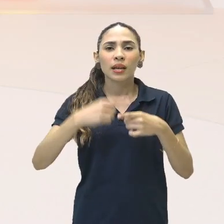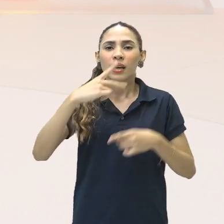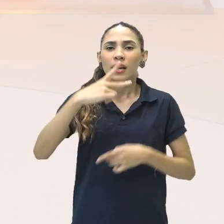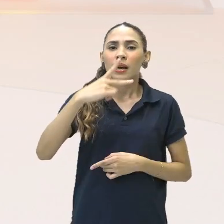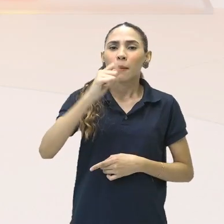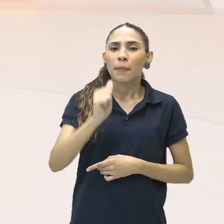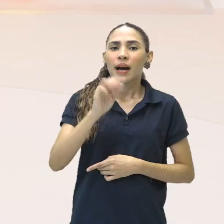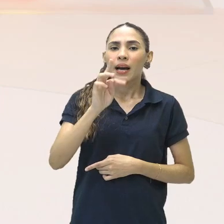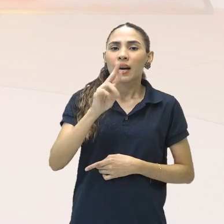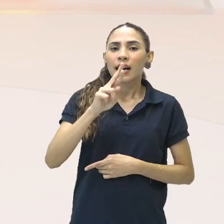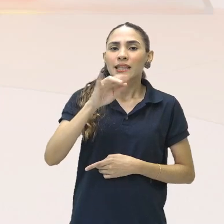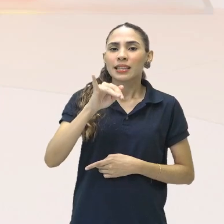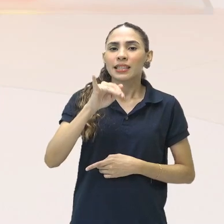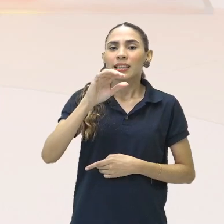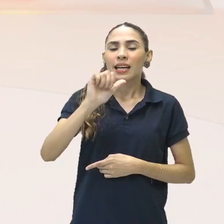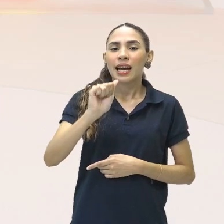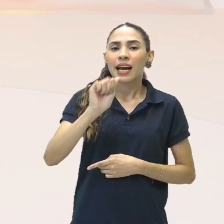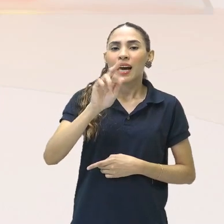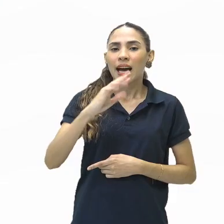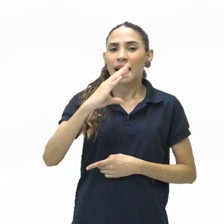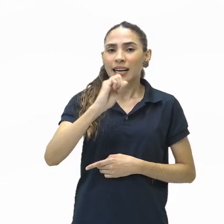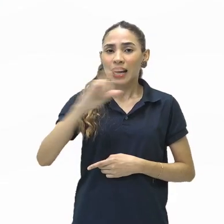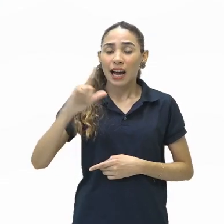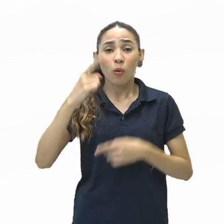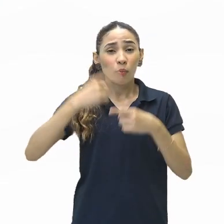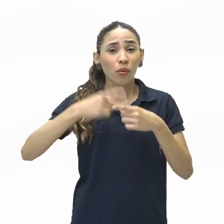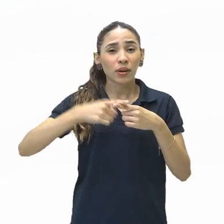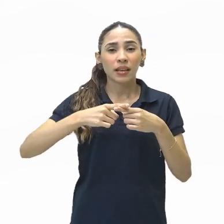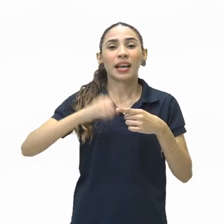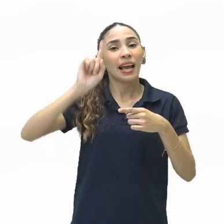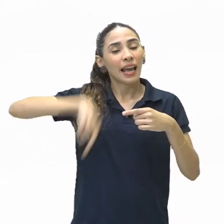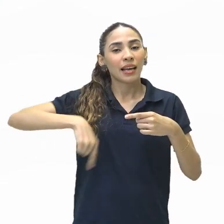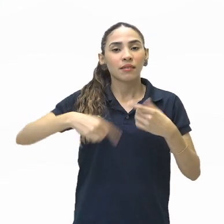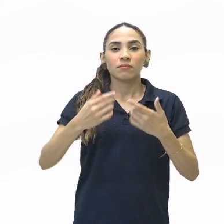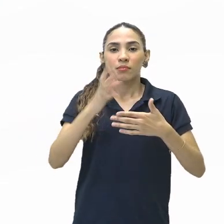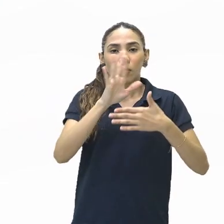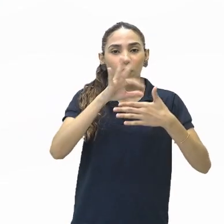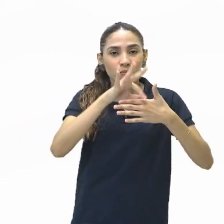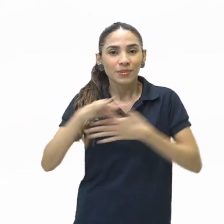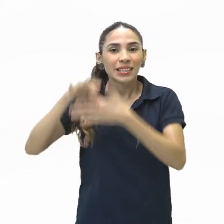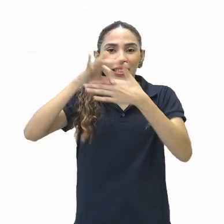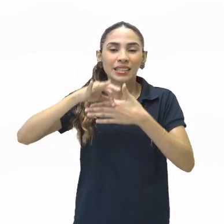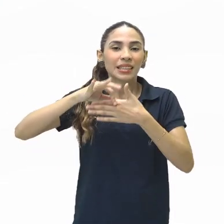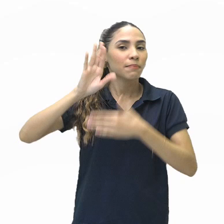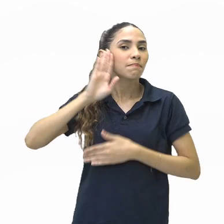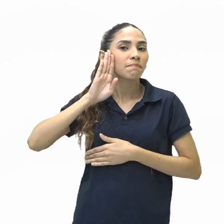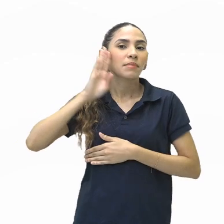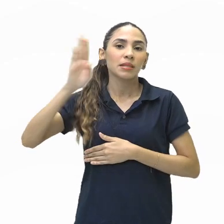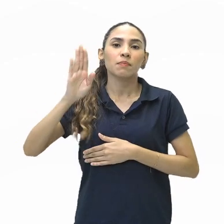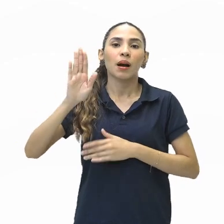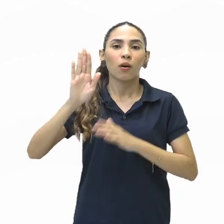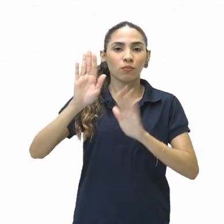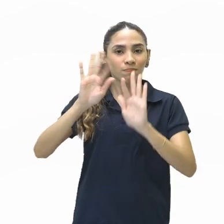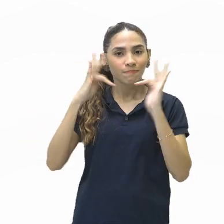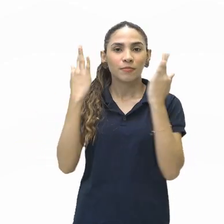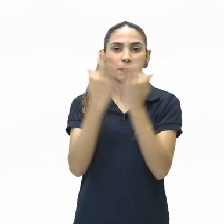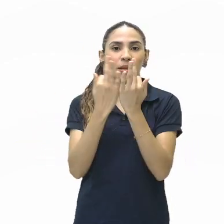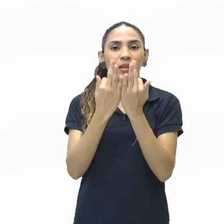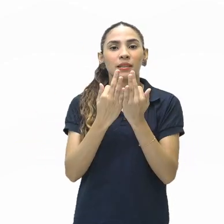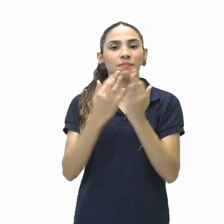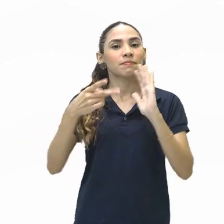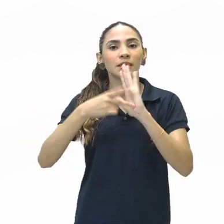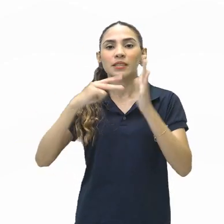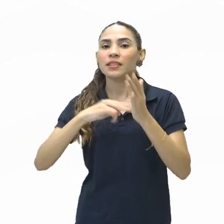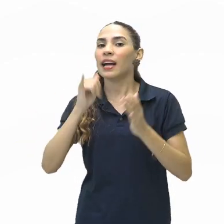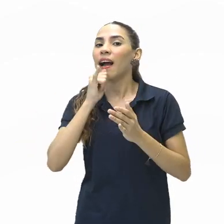patriarcal? Porque o patriarca é a figura central da família, ou seja, a figura do homem, né? O pai é